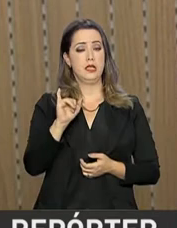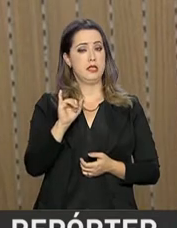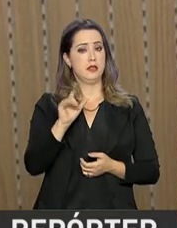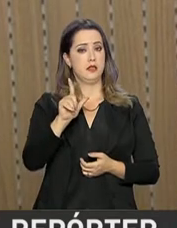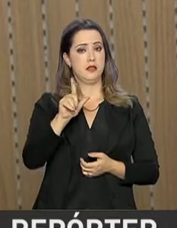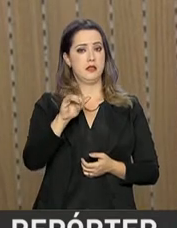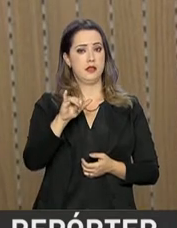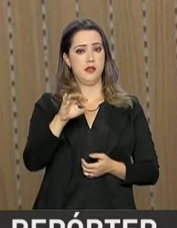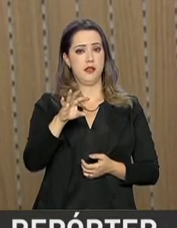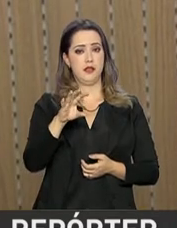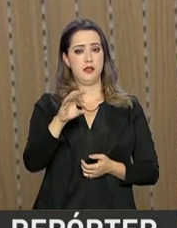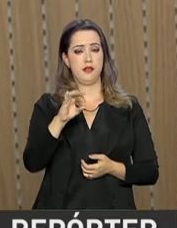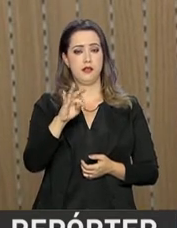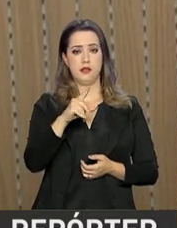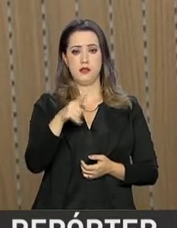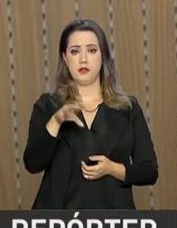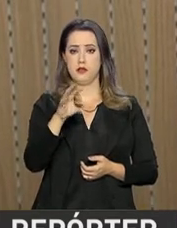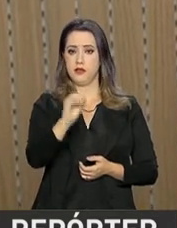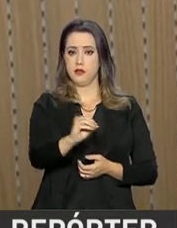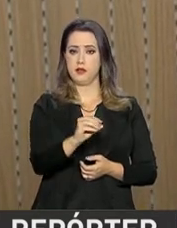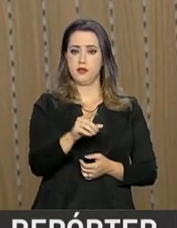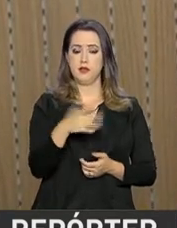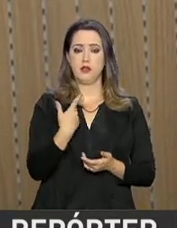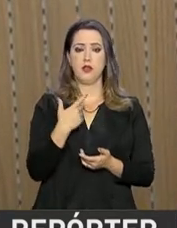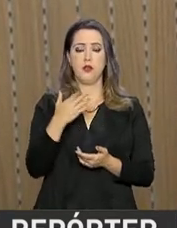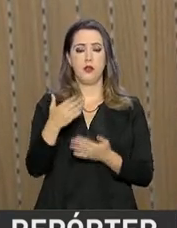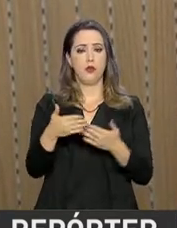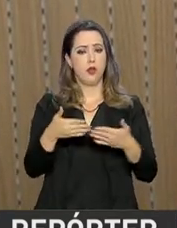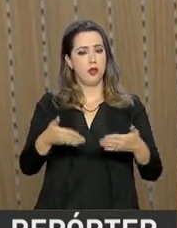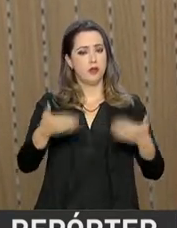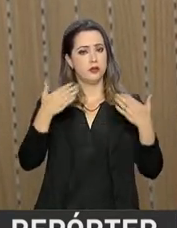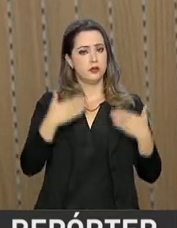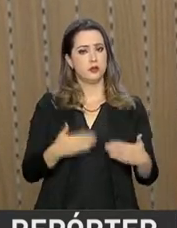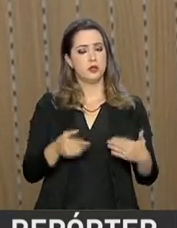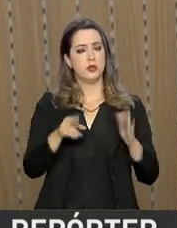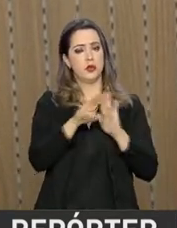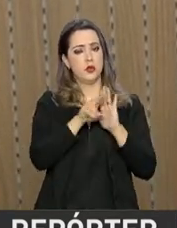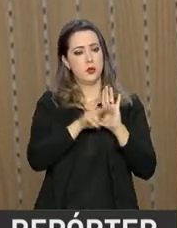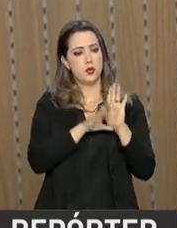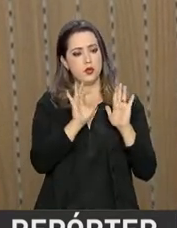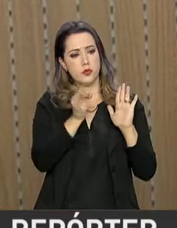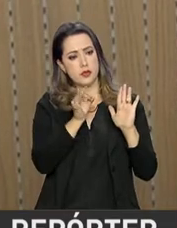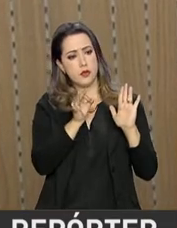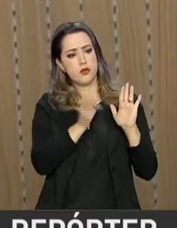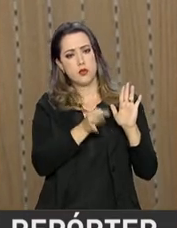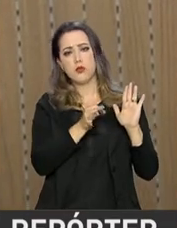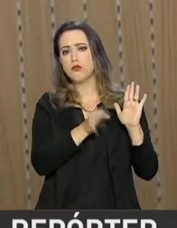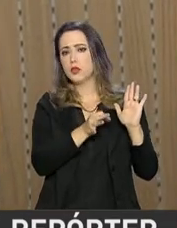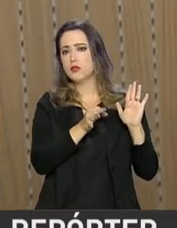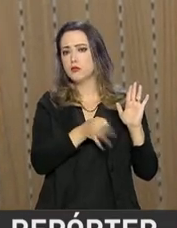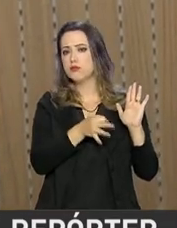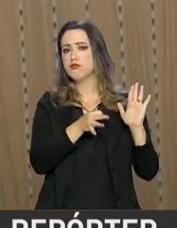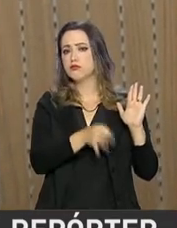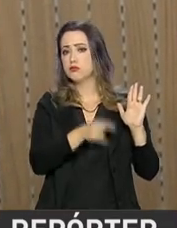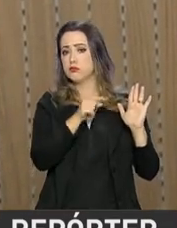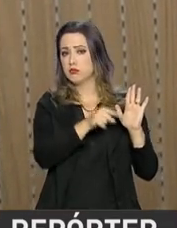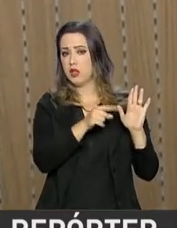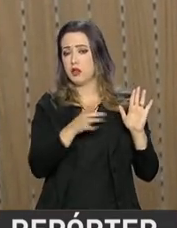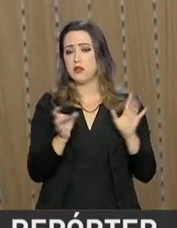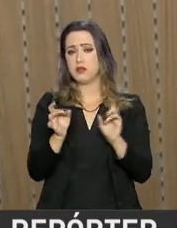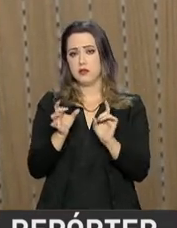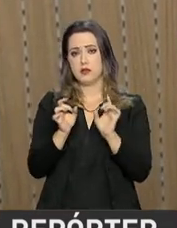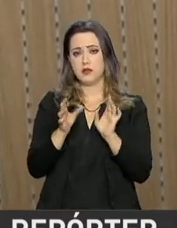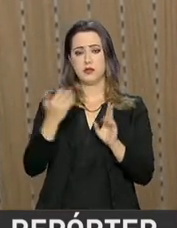premissas sólidas de pressupostos que são validados por todos os agentes a idéia de que essa licitação